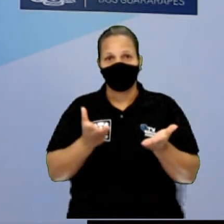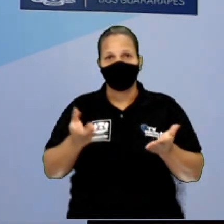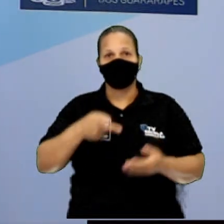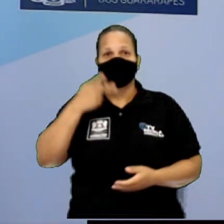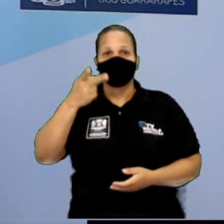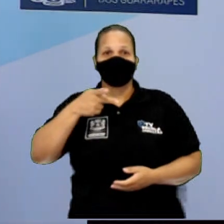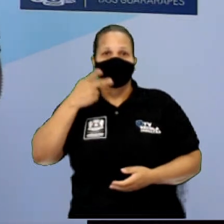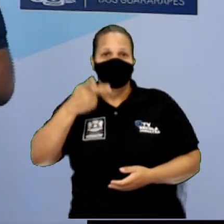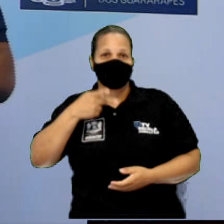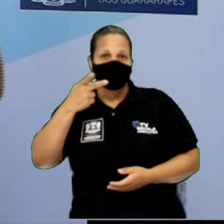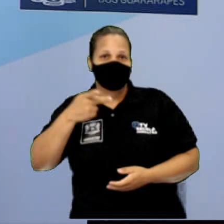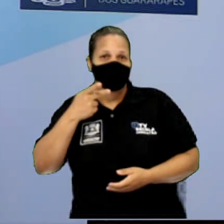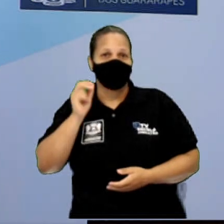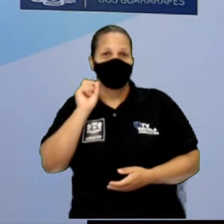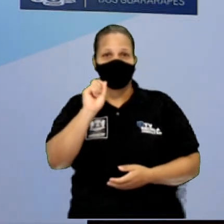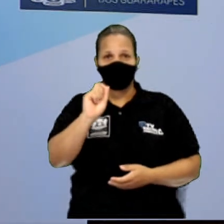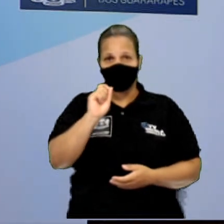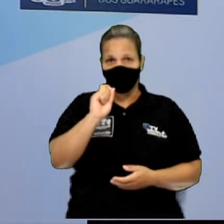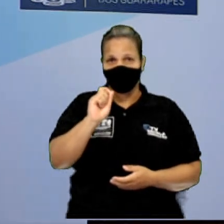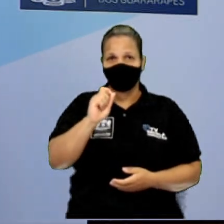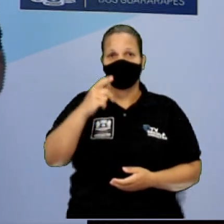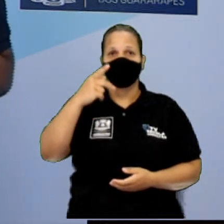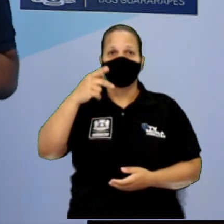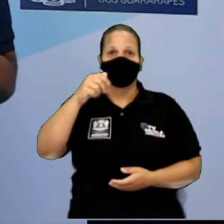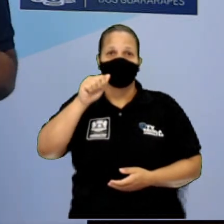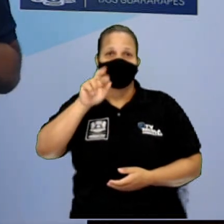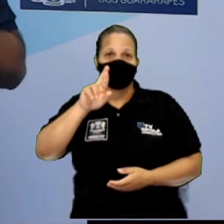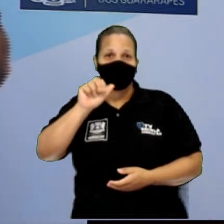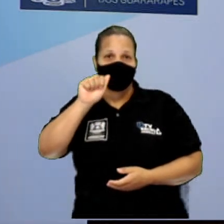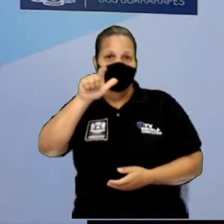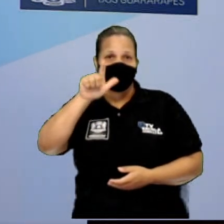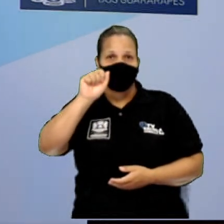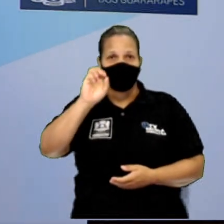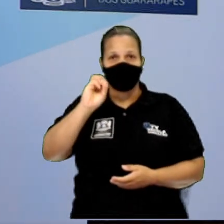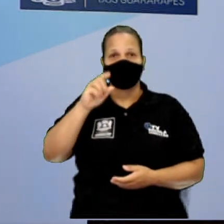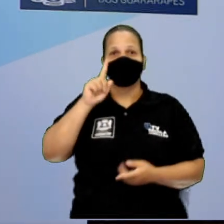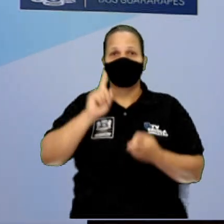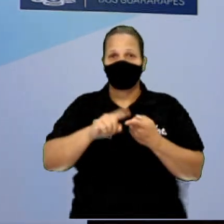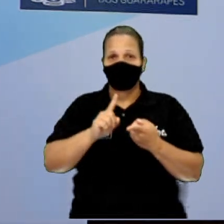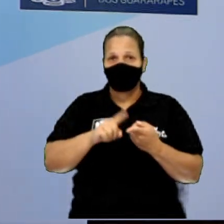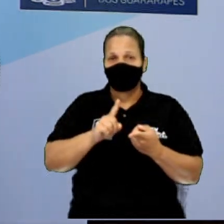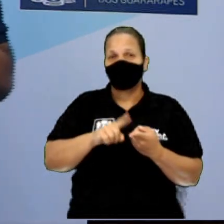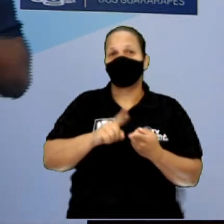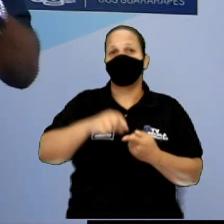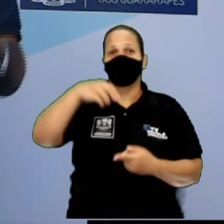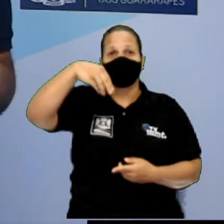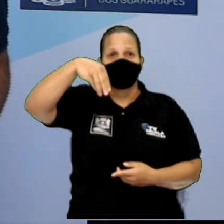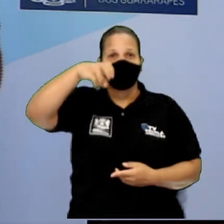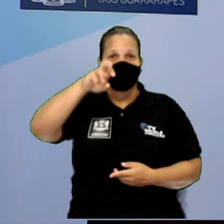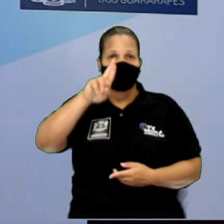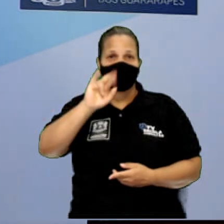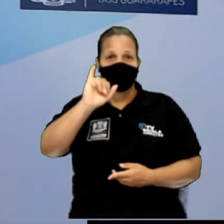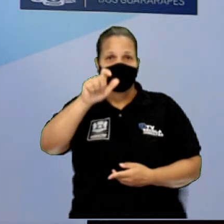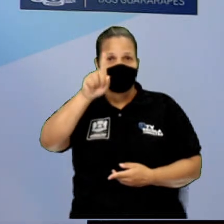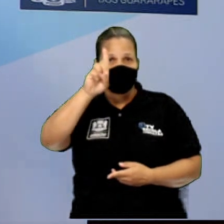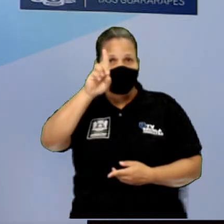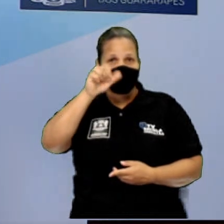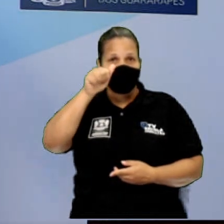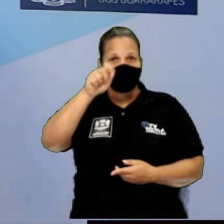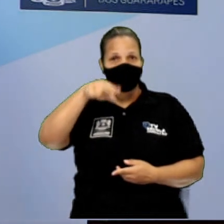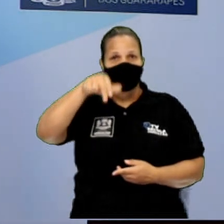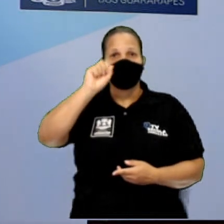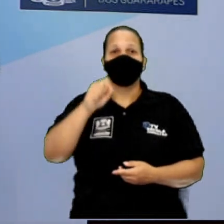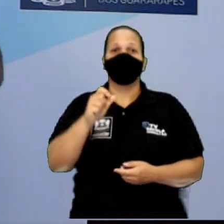e meridianos. A gente vai falar também sobre a localização no espaço. Nós vamos retomar o que